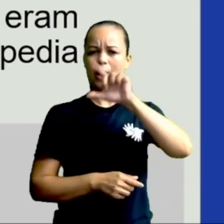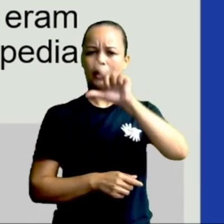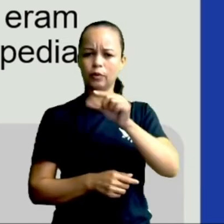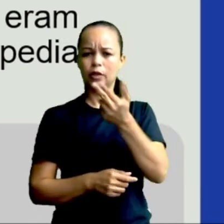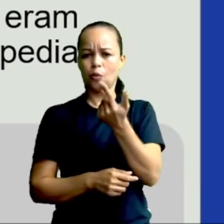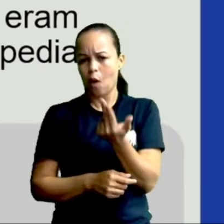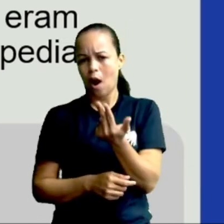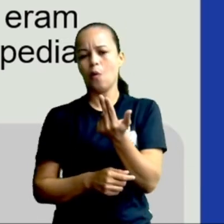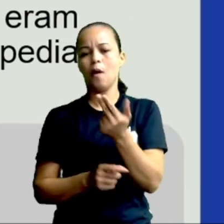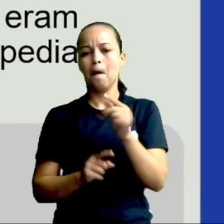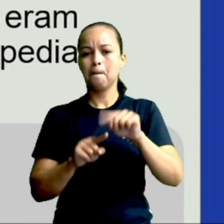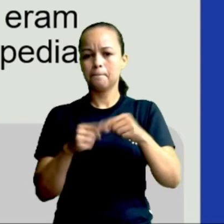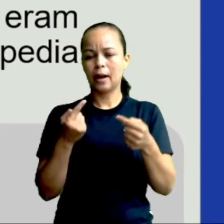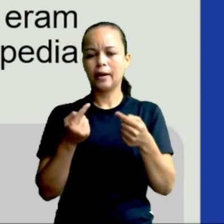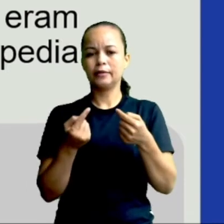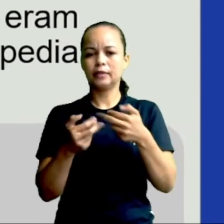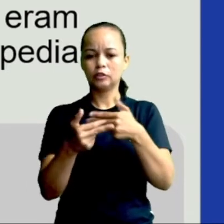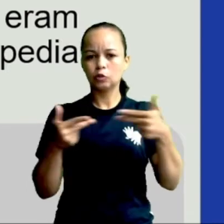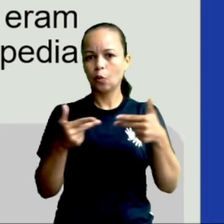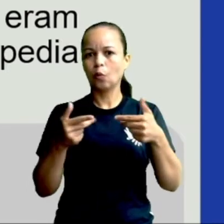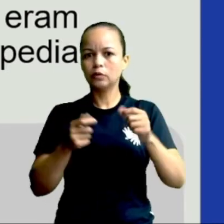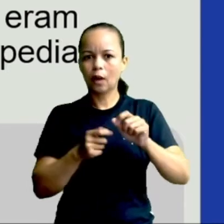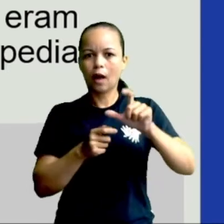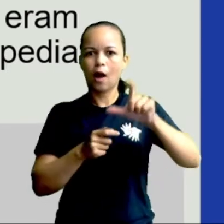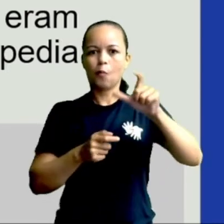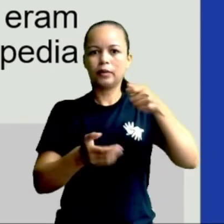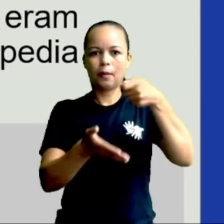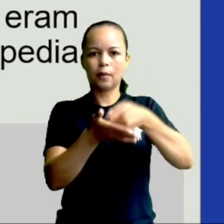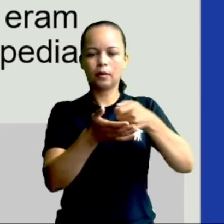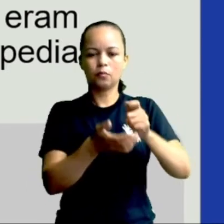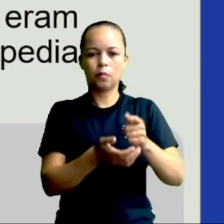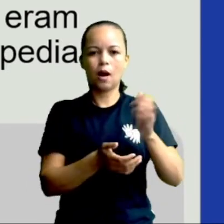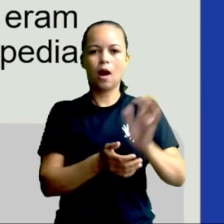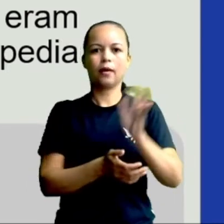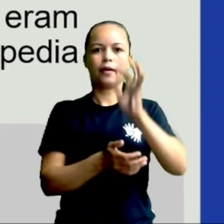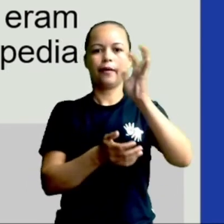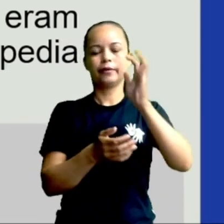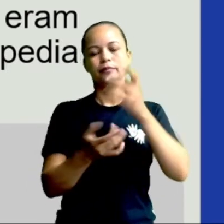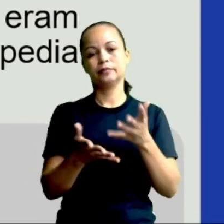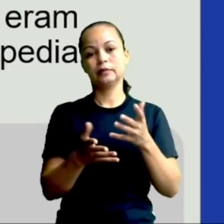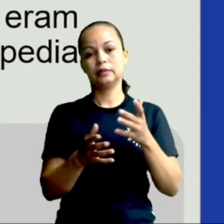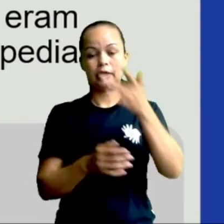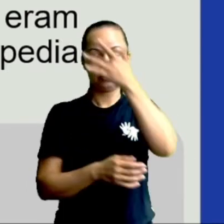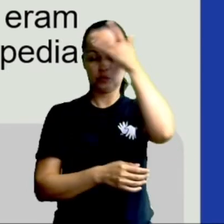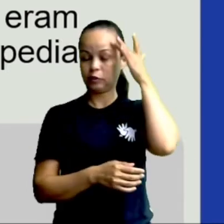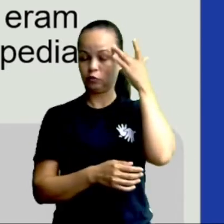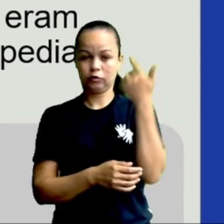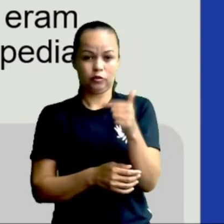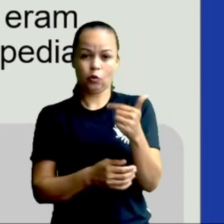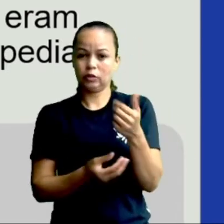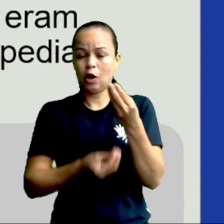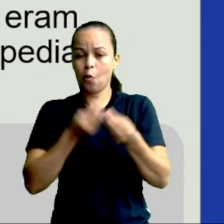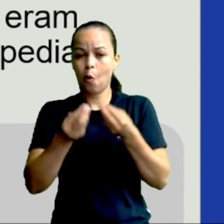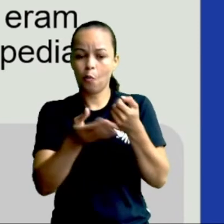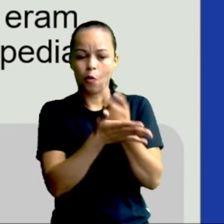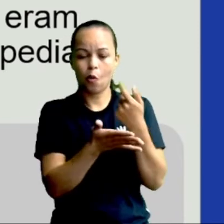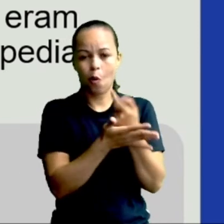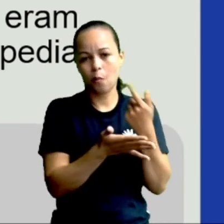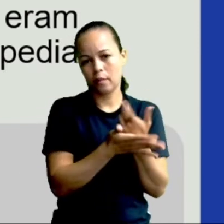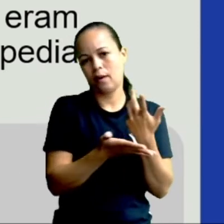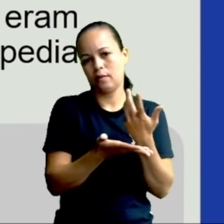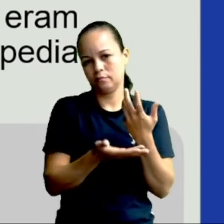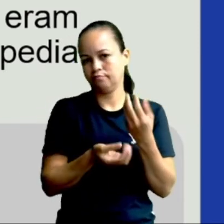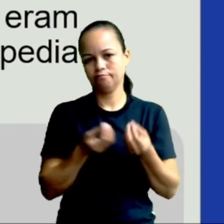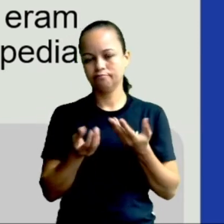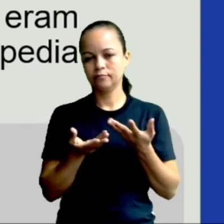coisas começaram a aumentar de preço, E aí as pessoas não tinham mais condições de comprar, não tinham